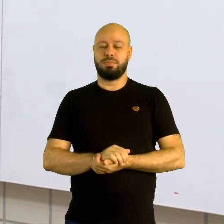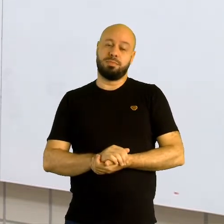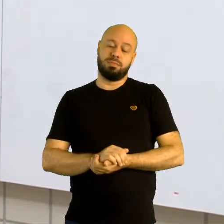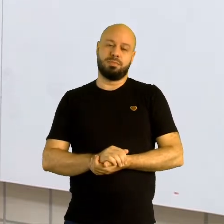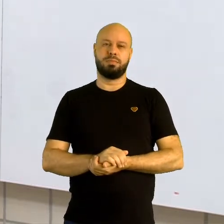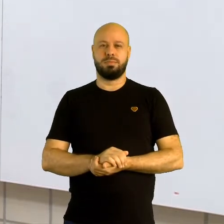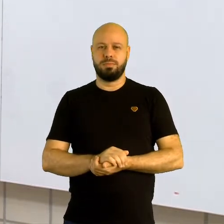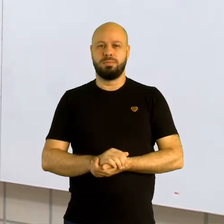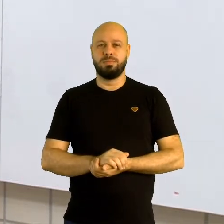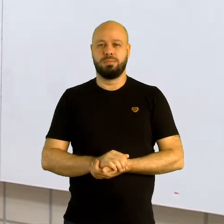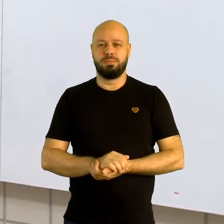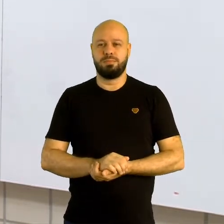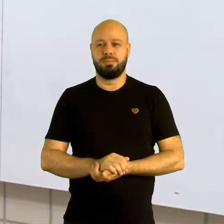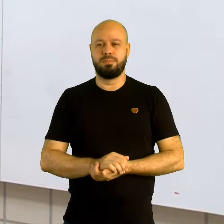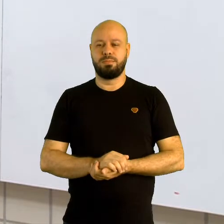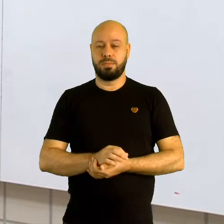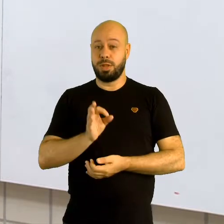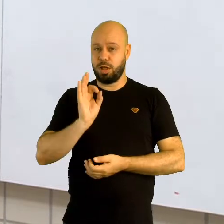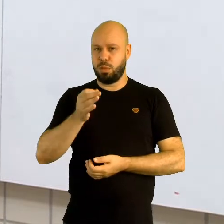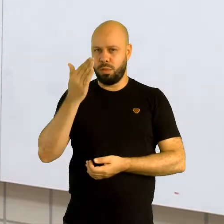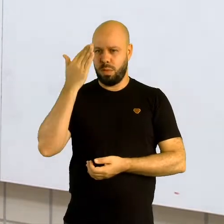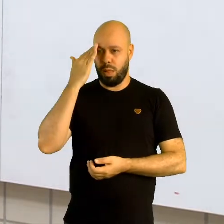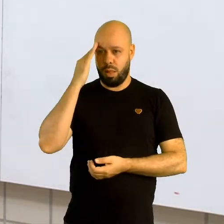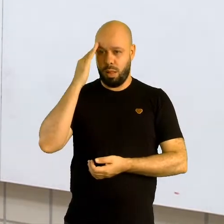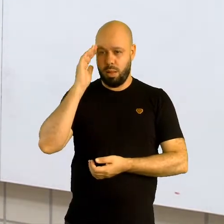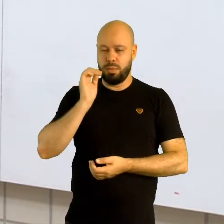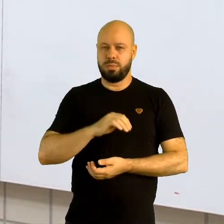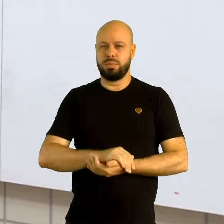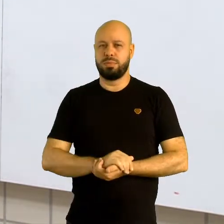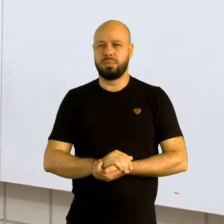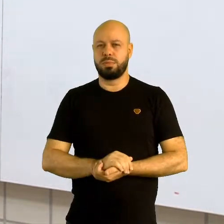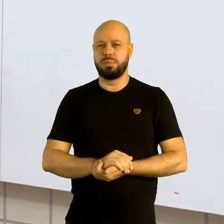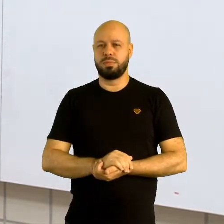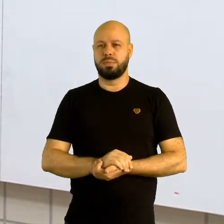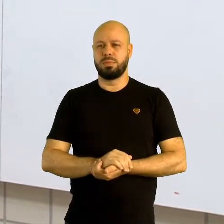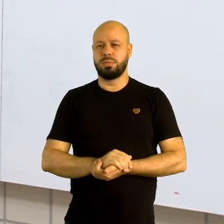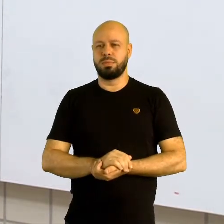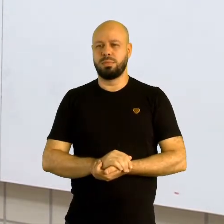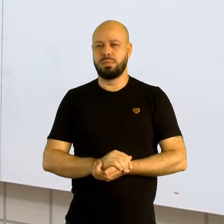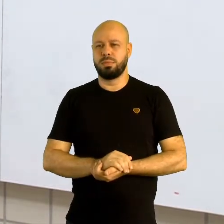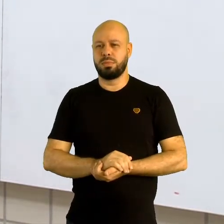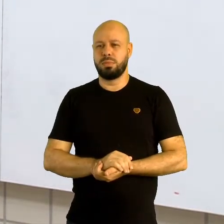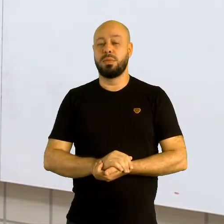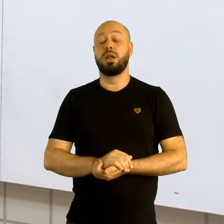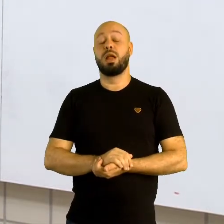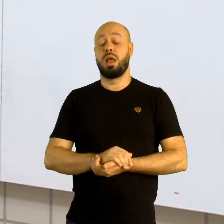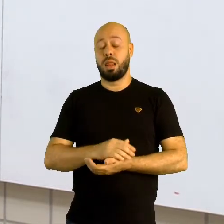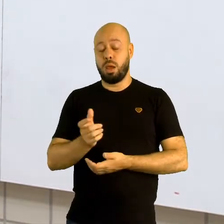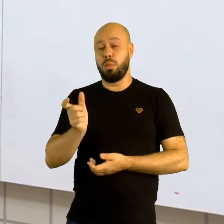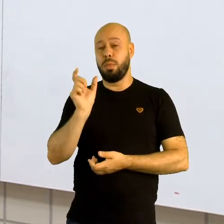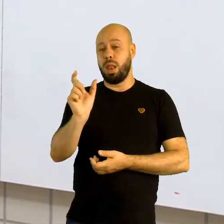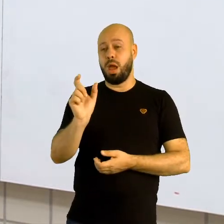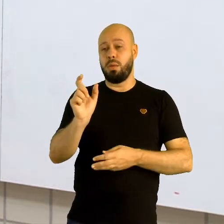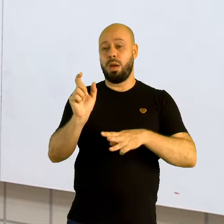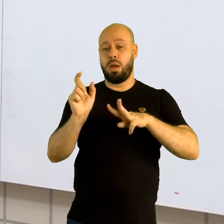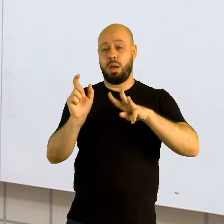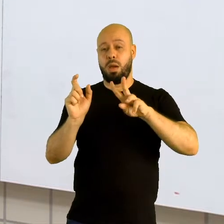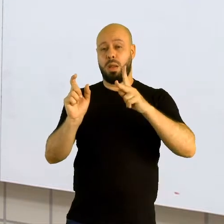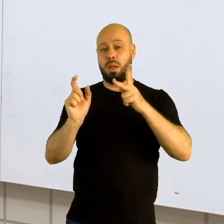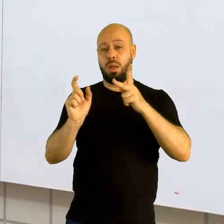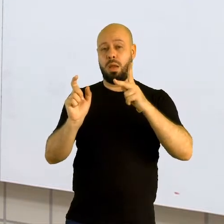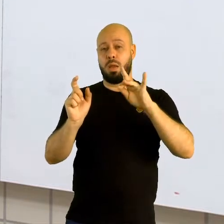ou uma maçã, certo? Então, neste caso, eu uso which, este